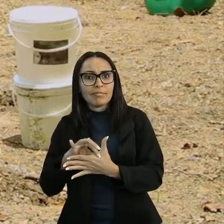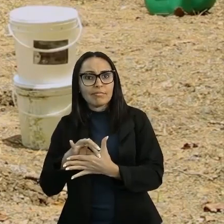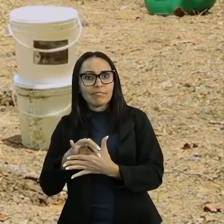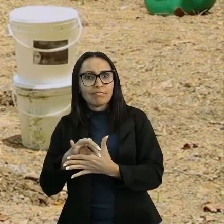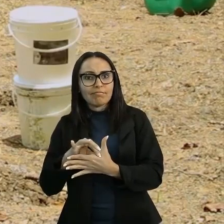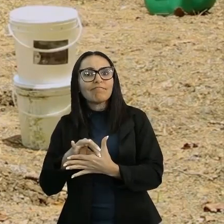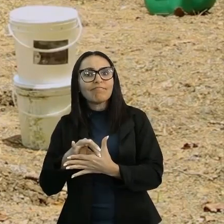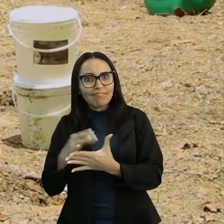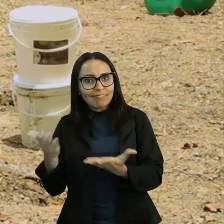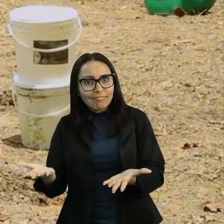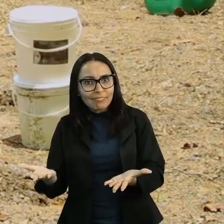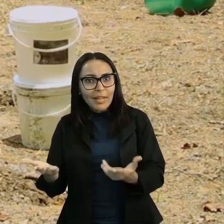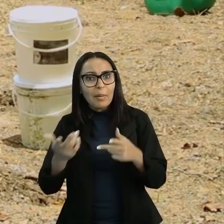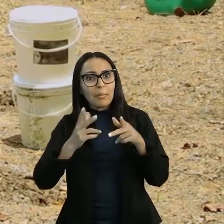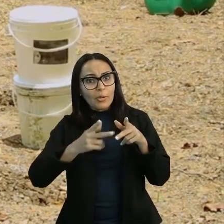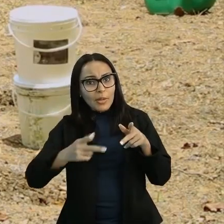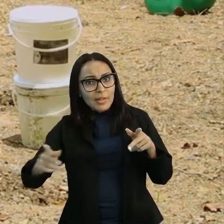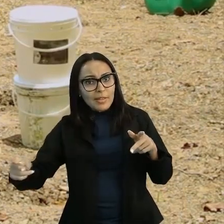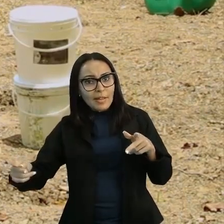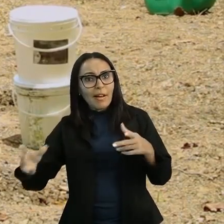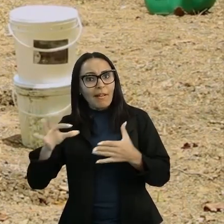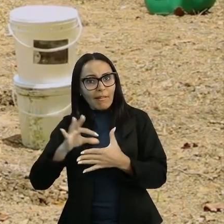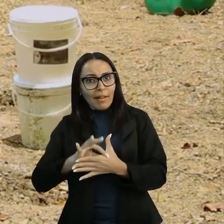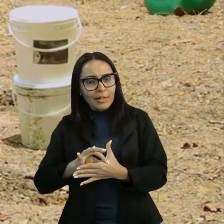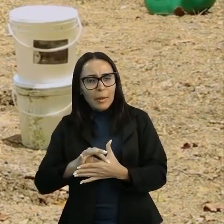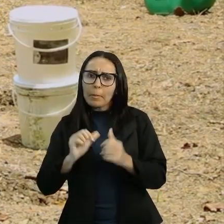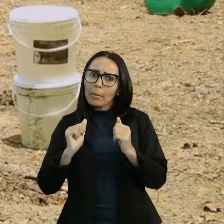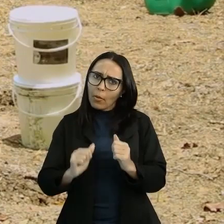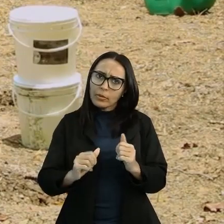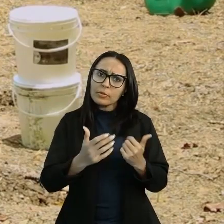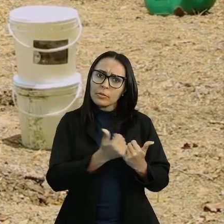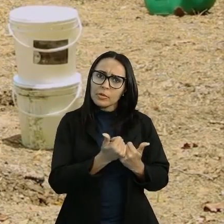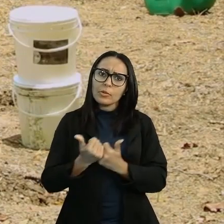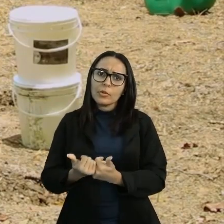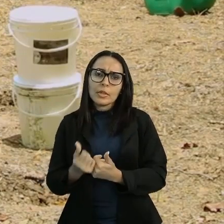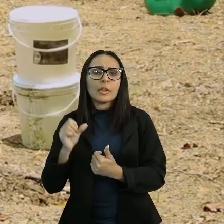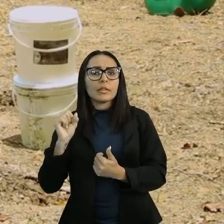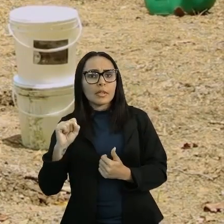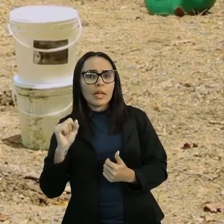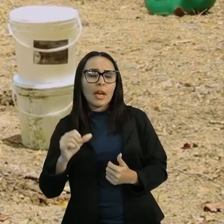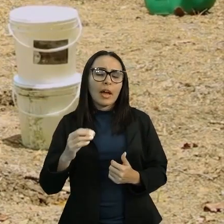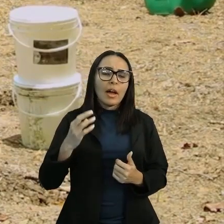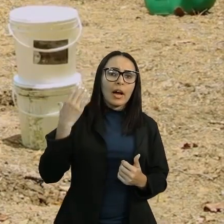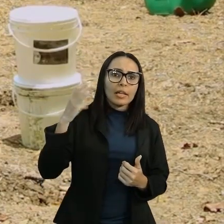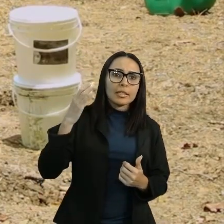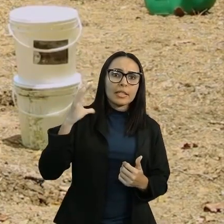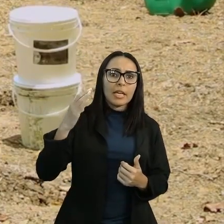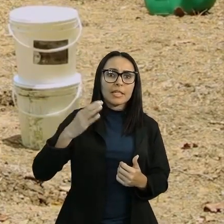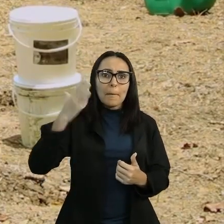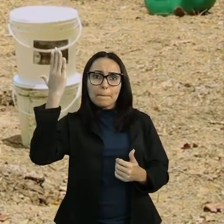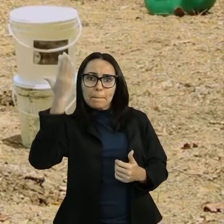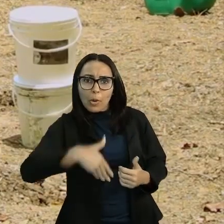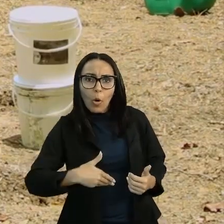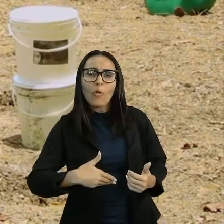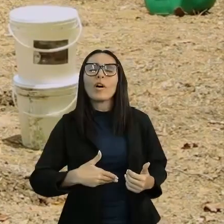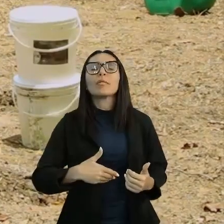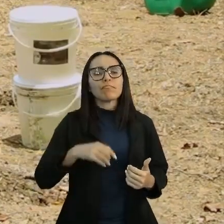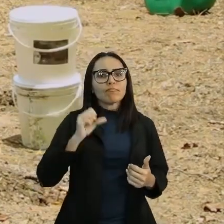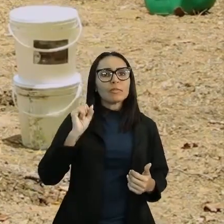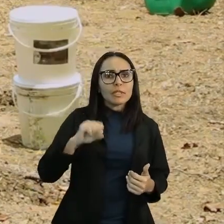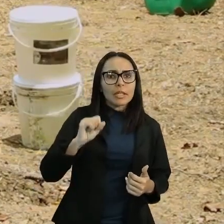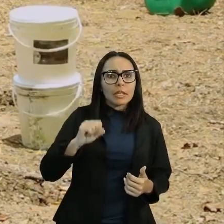através de pesquisas que ela é rica em nutrientes. Então nós vemos que na natureza existe uma gama muito grande